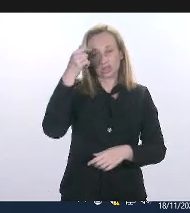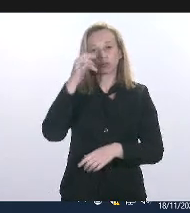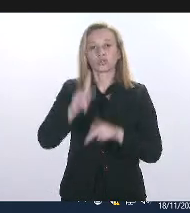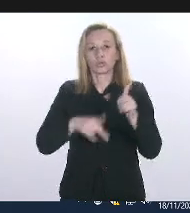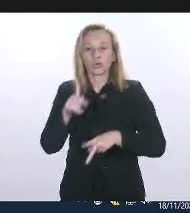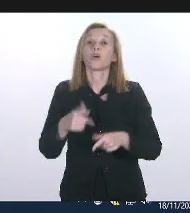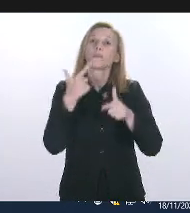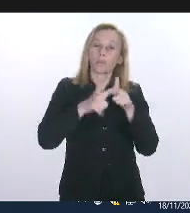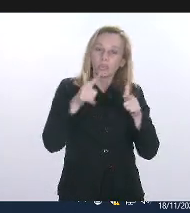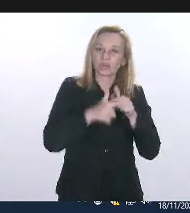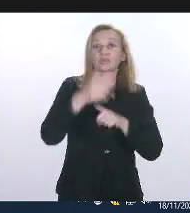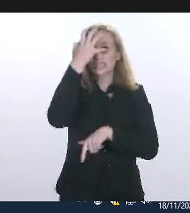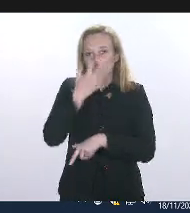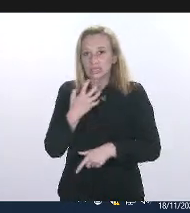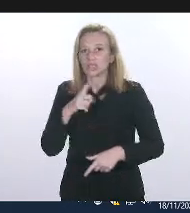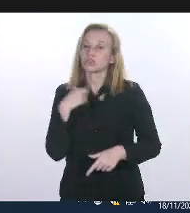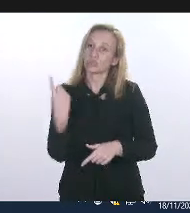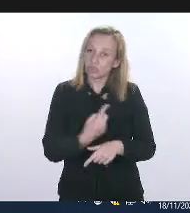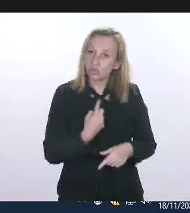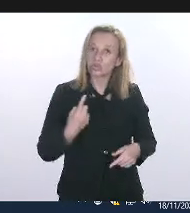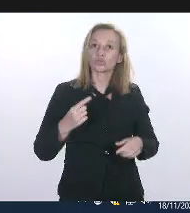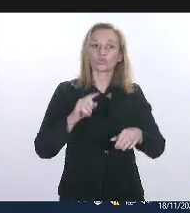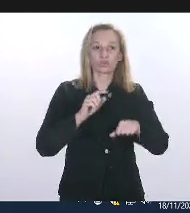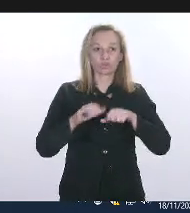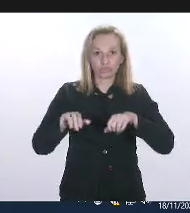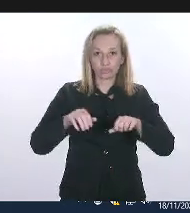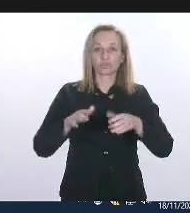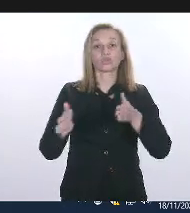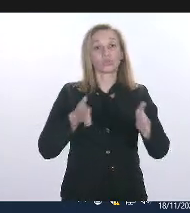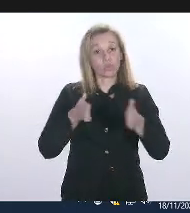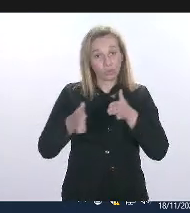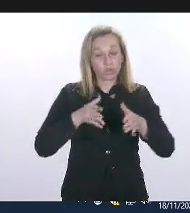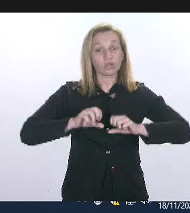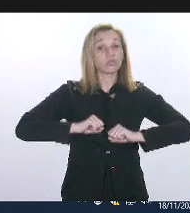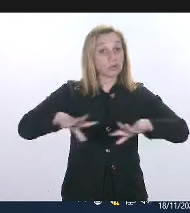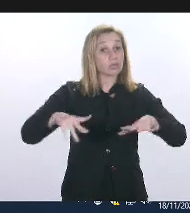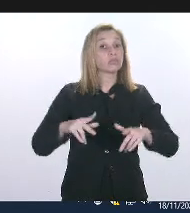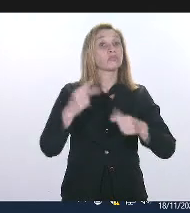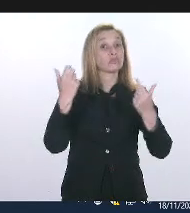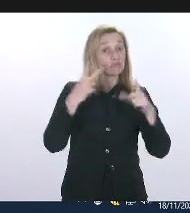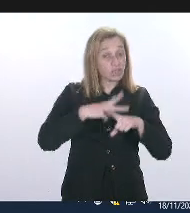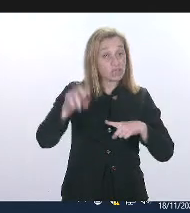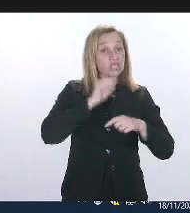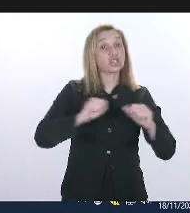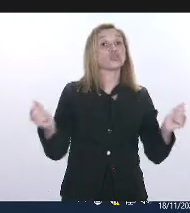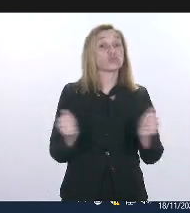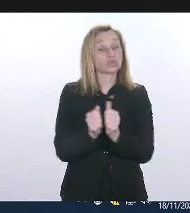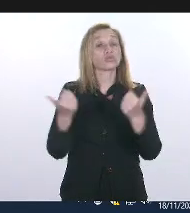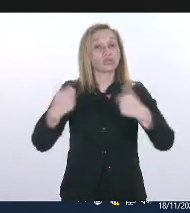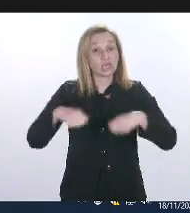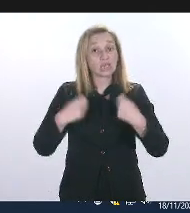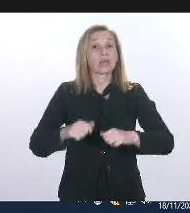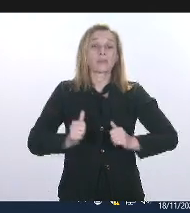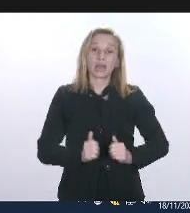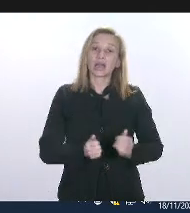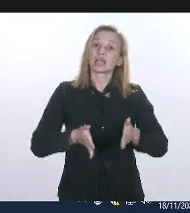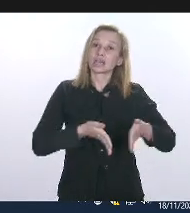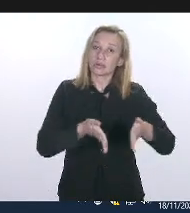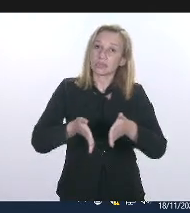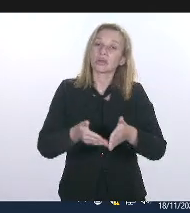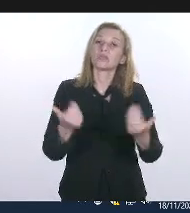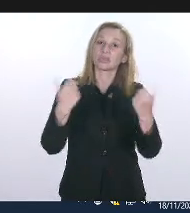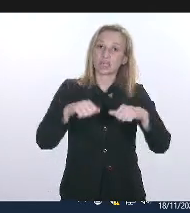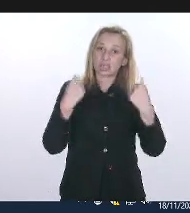um problema sério, a gente ainda está vivendo uma pandemia, a gente precisa vencer isso juntos e, para caminhar, a gente precisa aderir